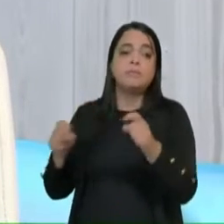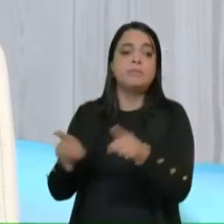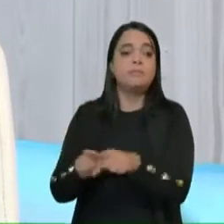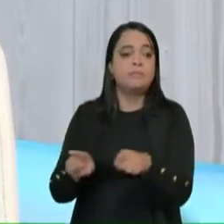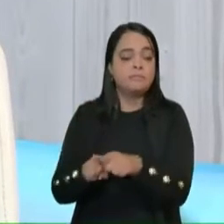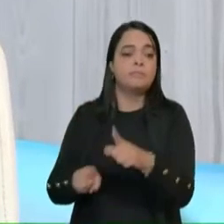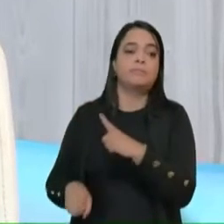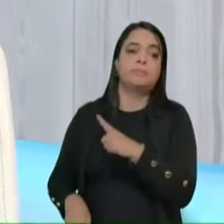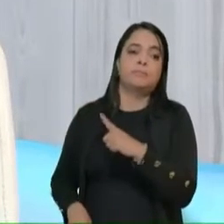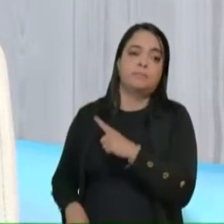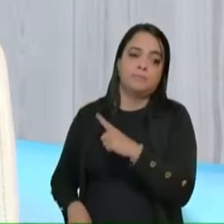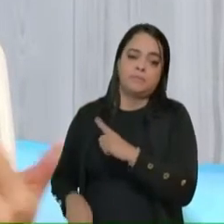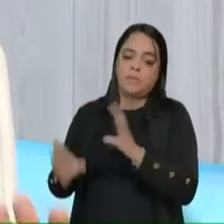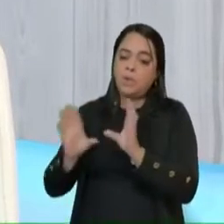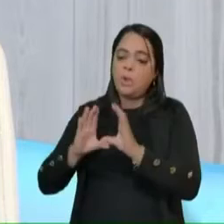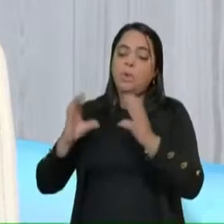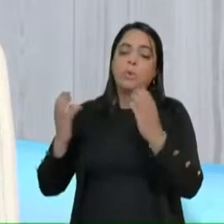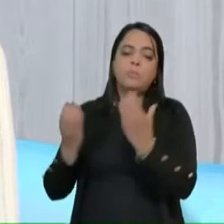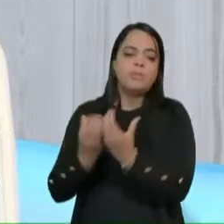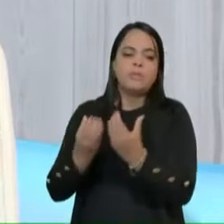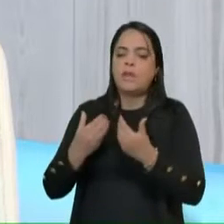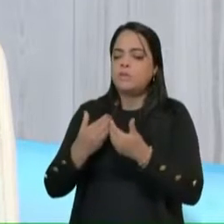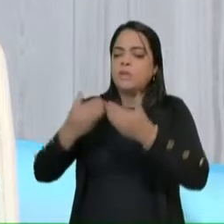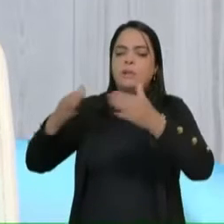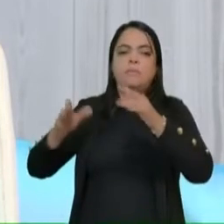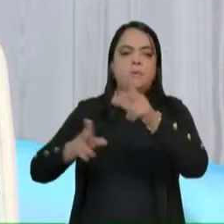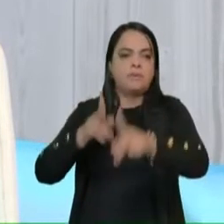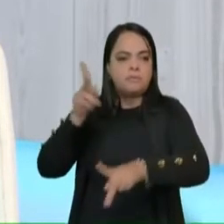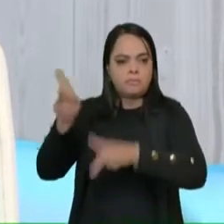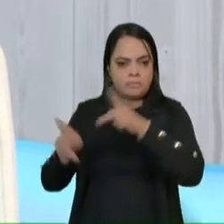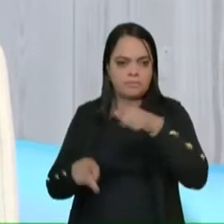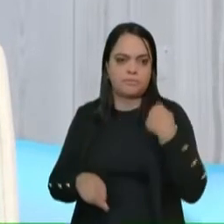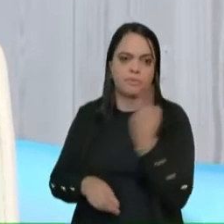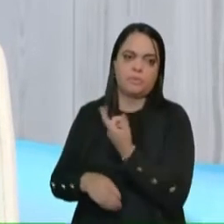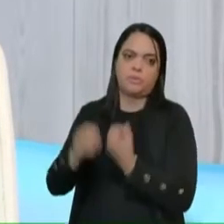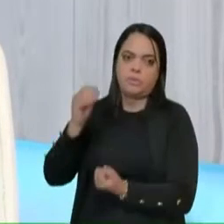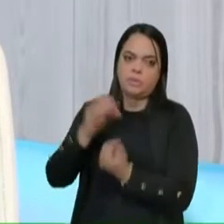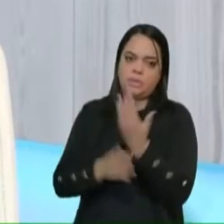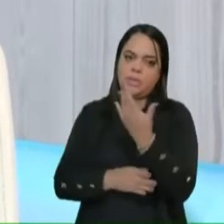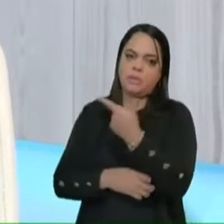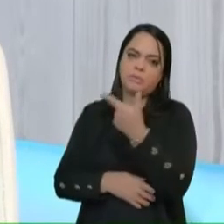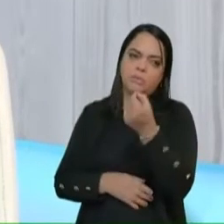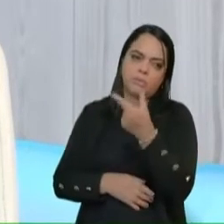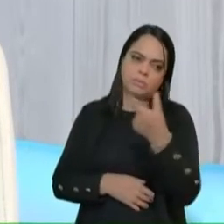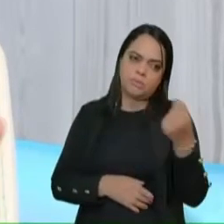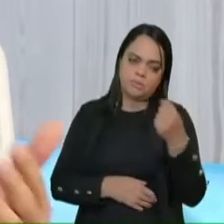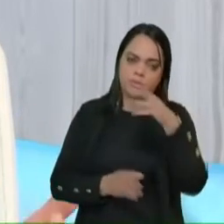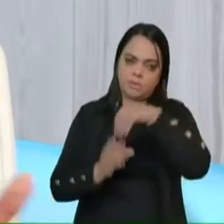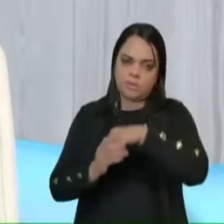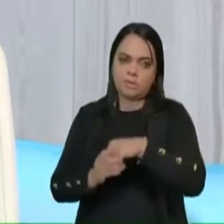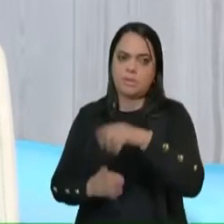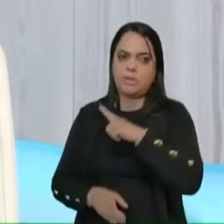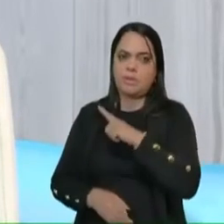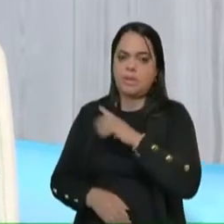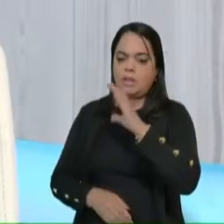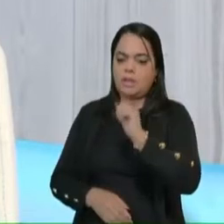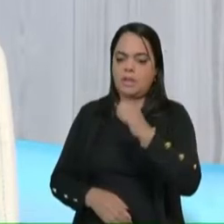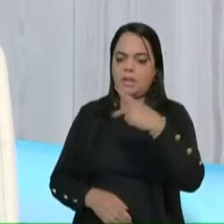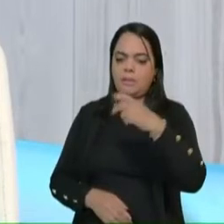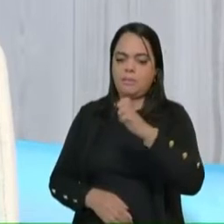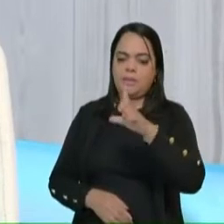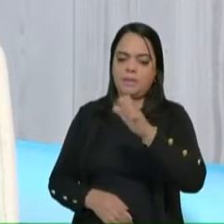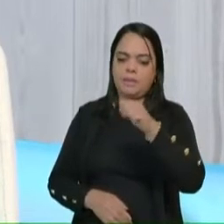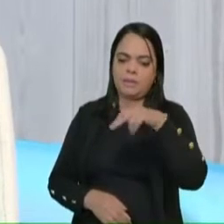temos uma comunidade que é aberta ao povo né Nós criamos desde 2020 lá no seminário a Capelania Jesus Bom